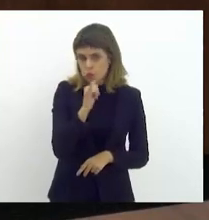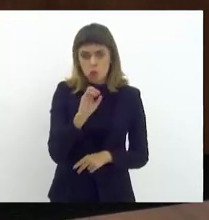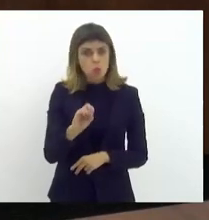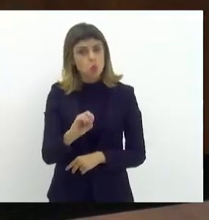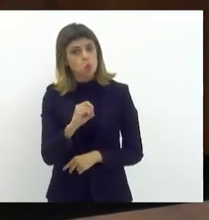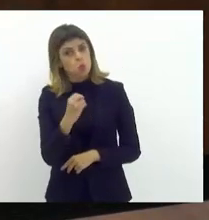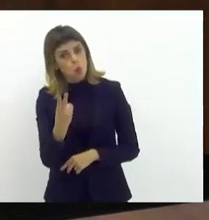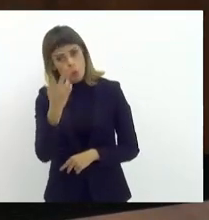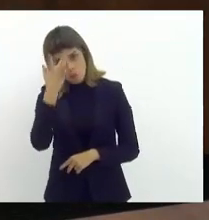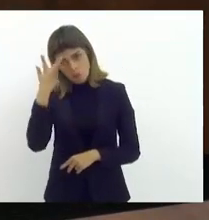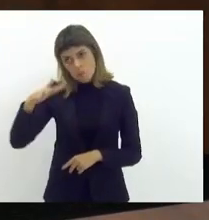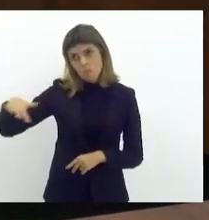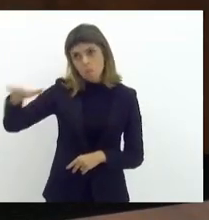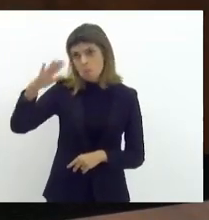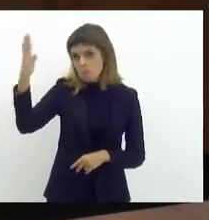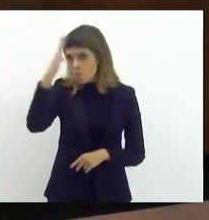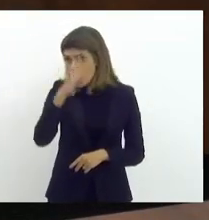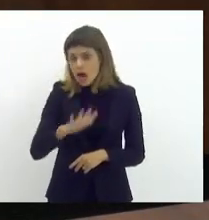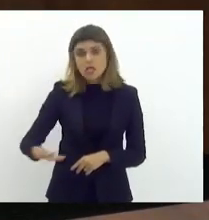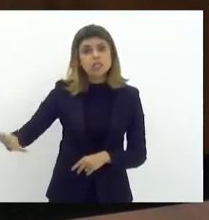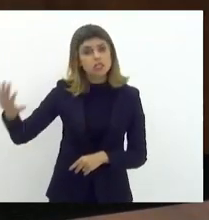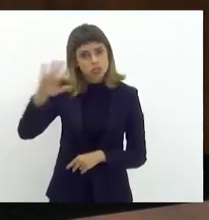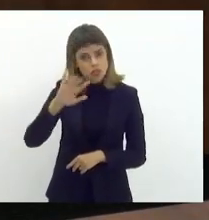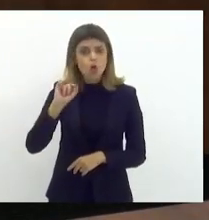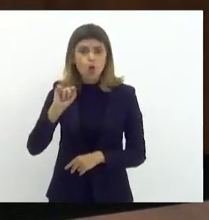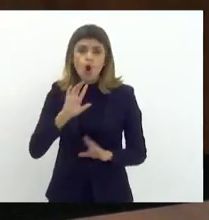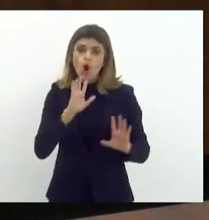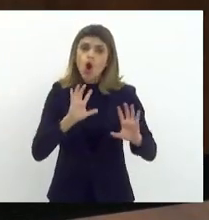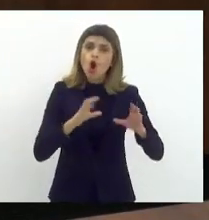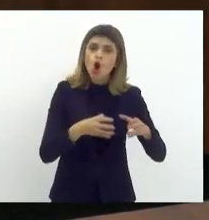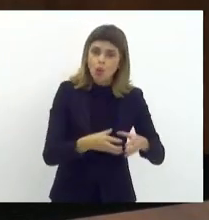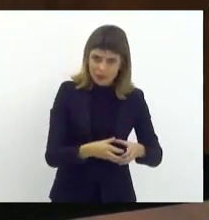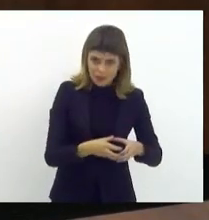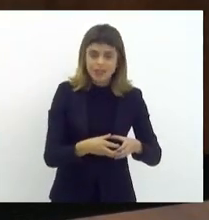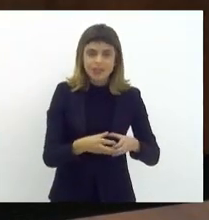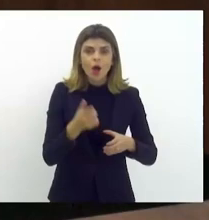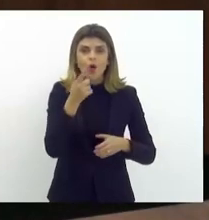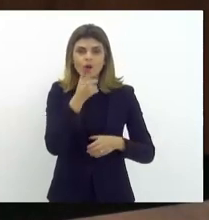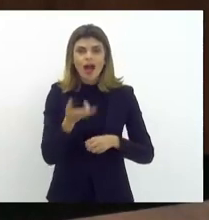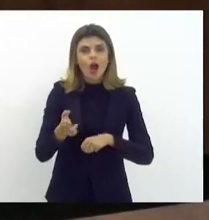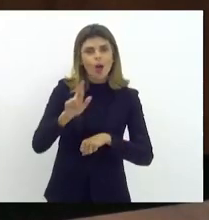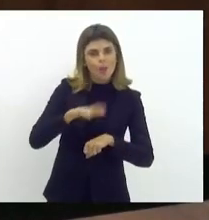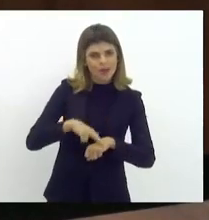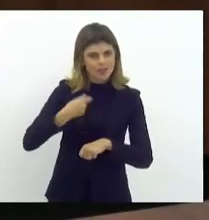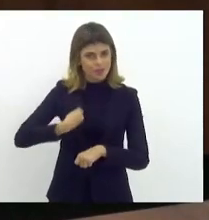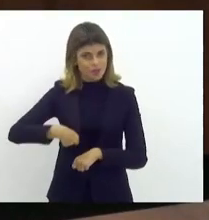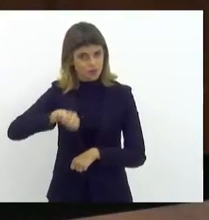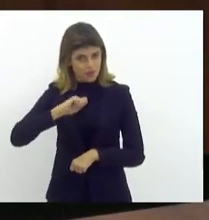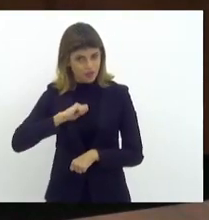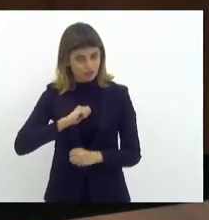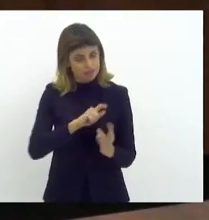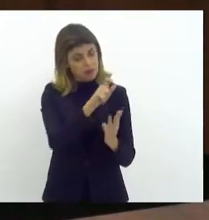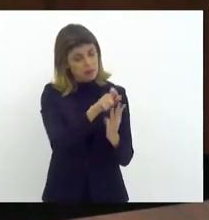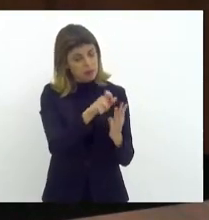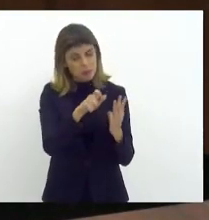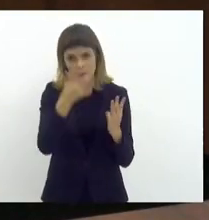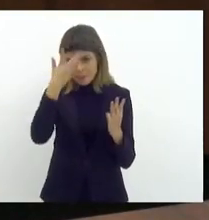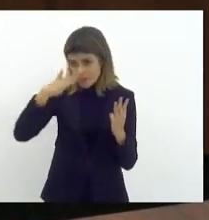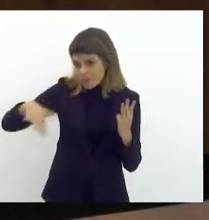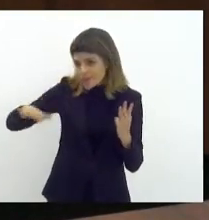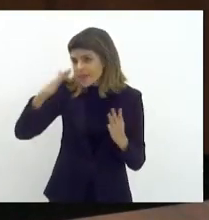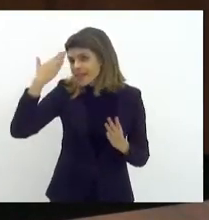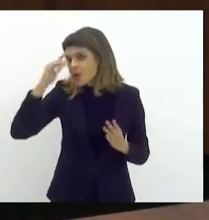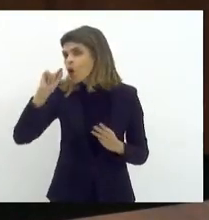pela população brasileira e geral que é a comissão do regime de recuperação fiscal eles então para que a população